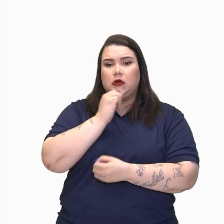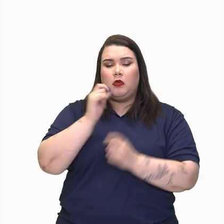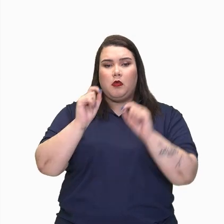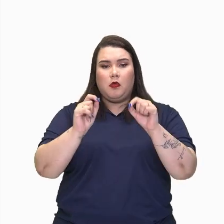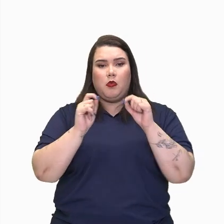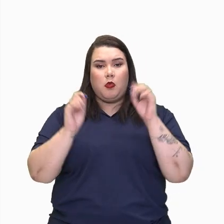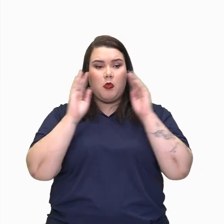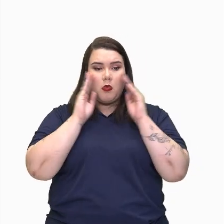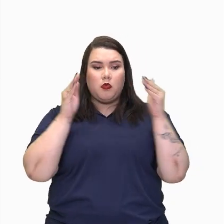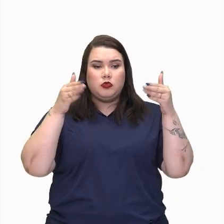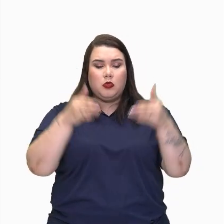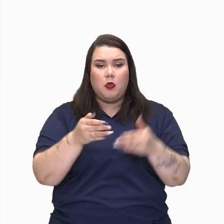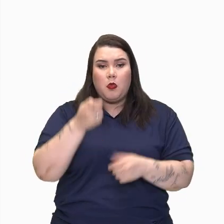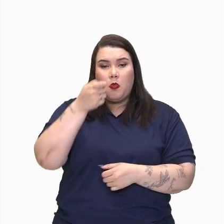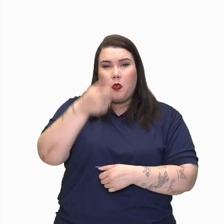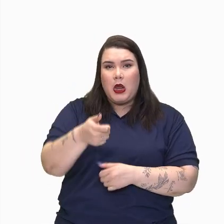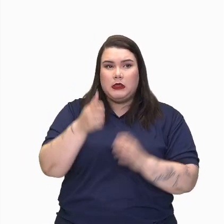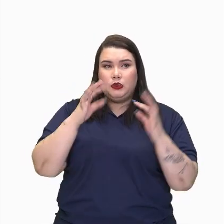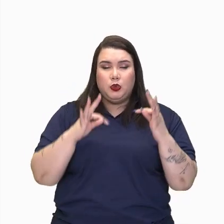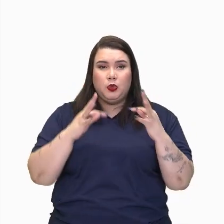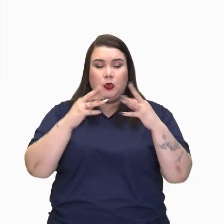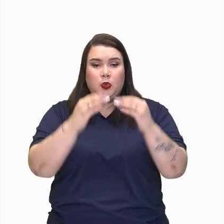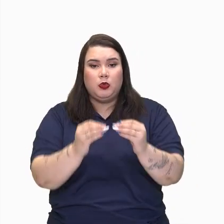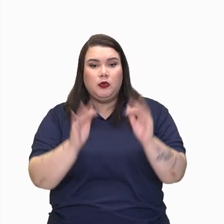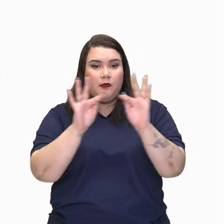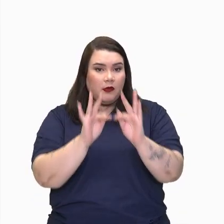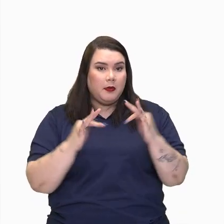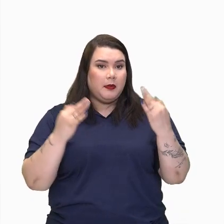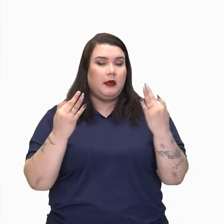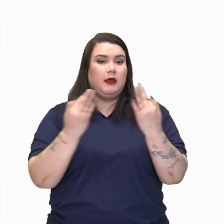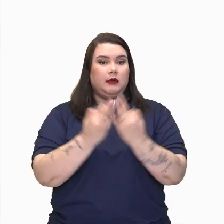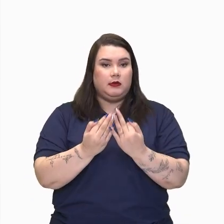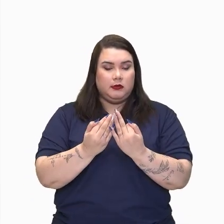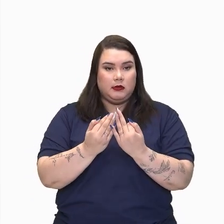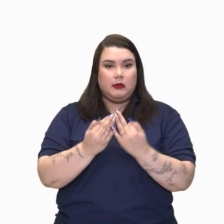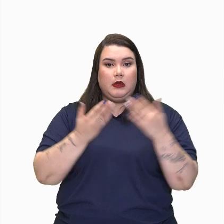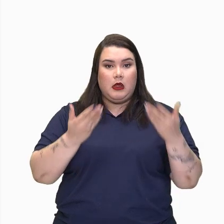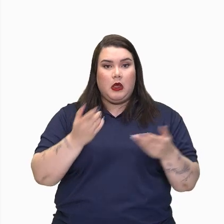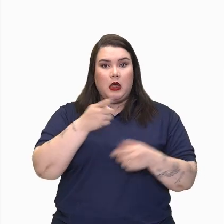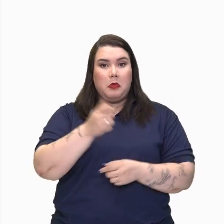a delegação quase que exclusiva às famílias e,